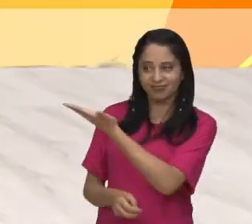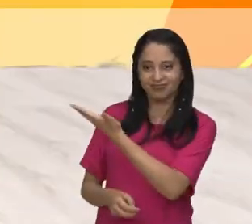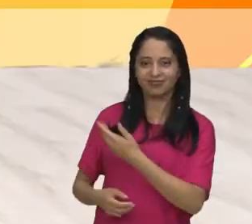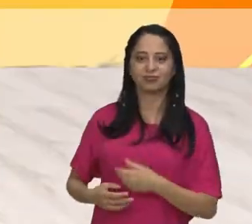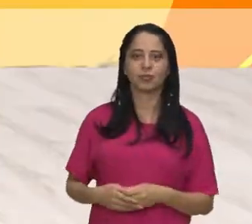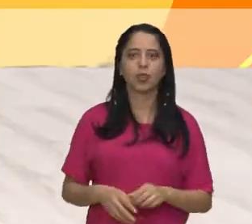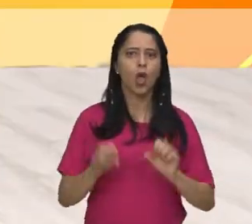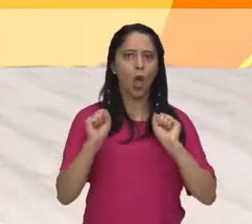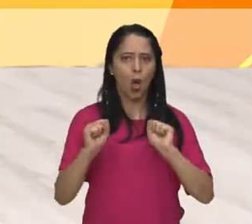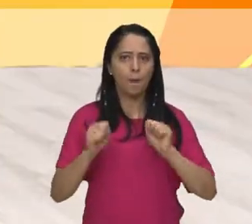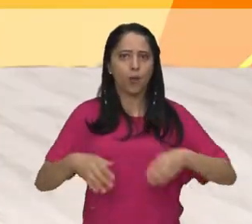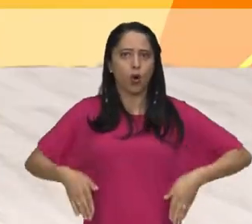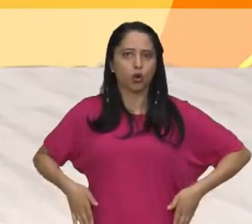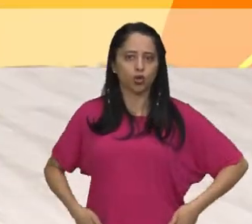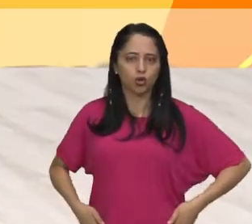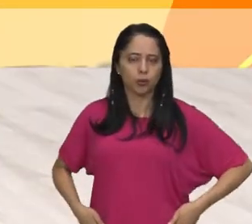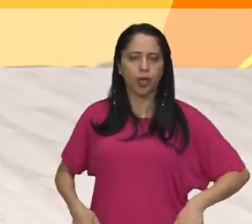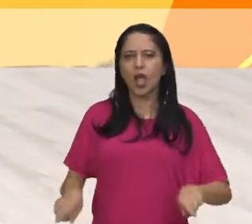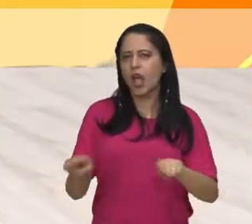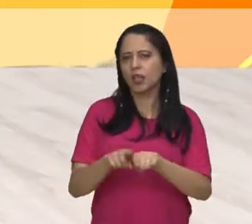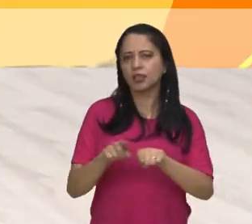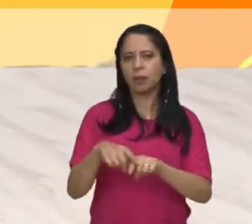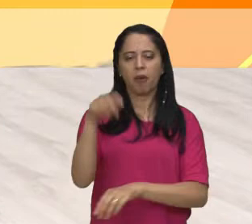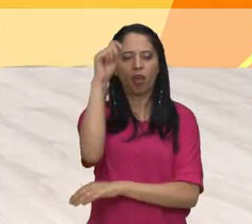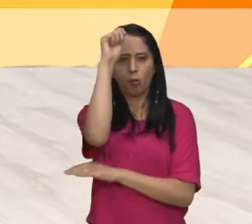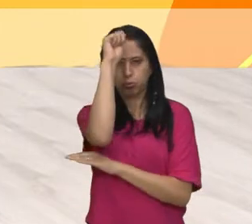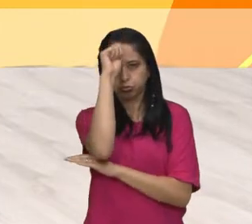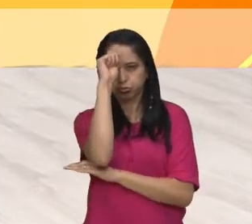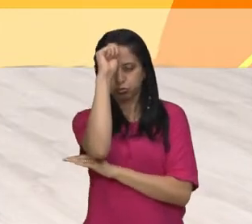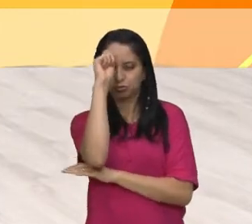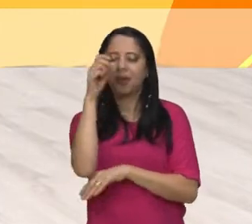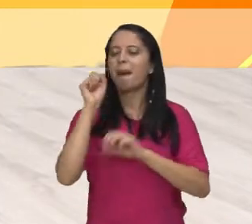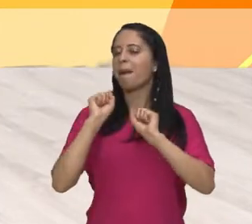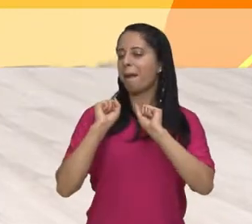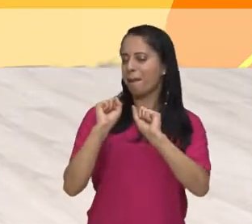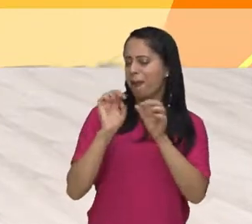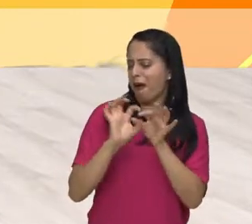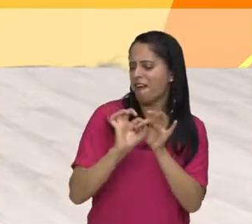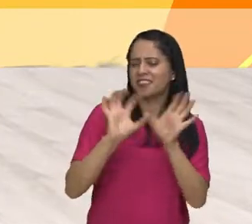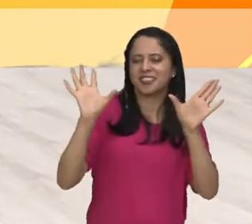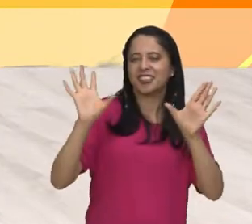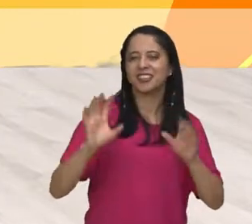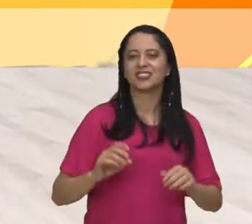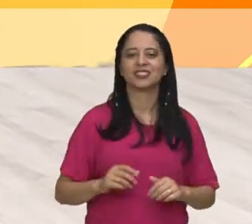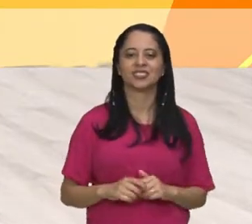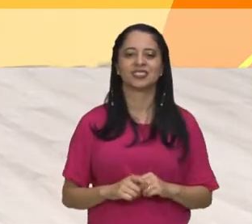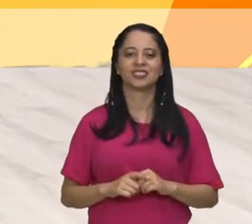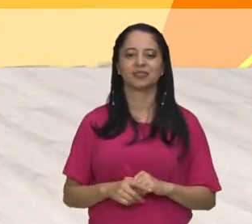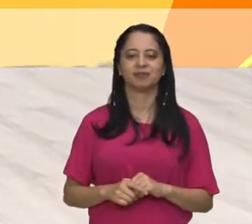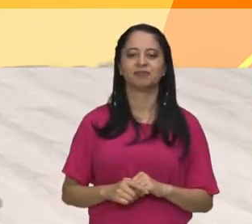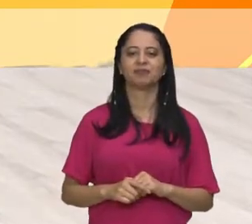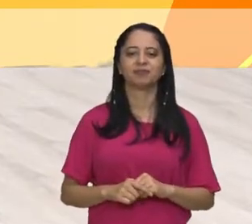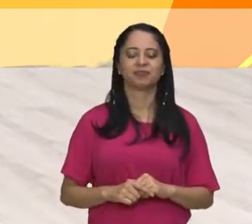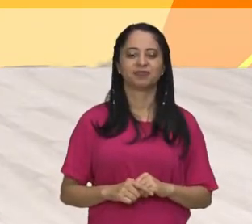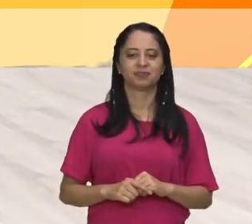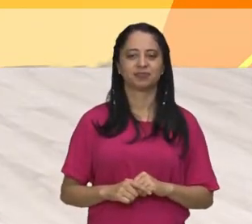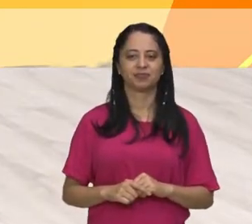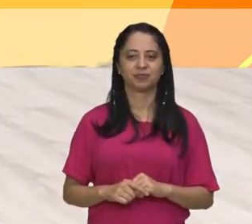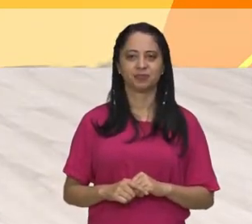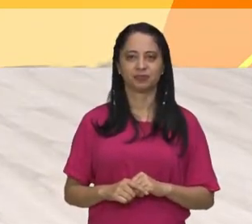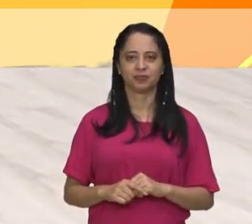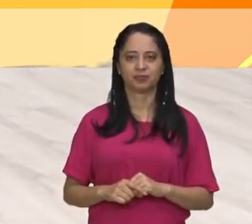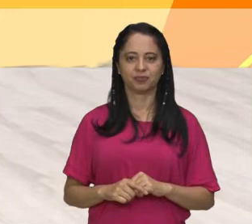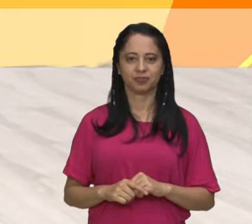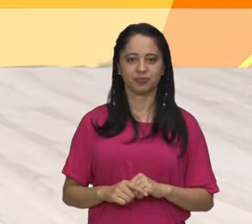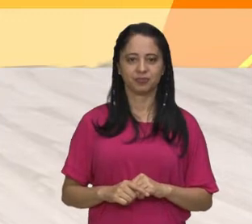a mãozinha aqui no bolso ou posso aproveitar que eu tô com o chapéu, ó, fazer a posiçãozinha aqui da rocha, ó. E dois, e um,